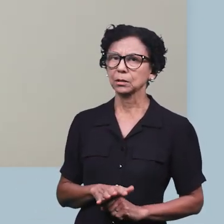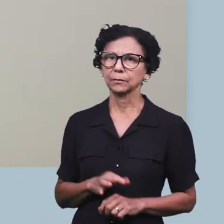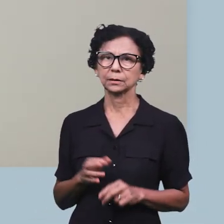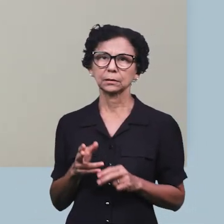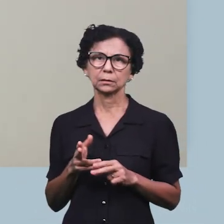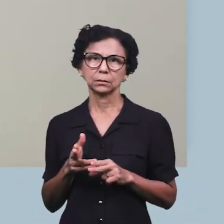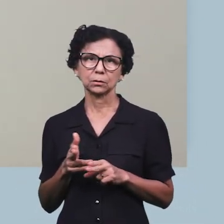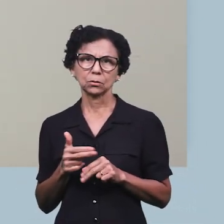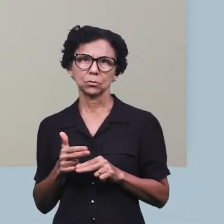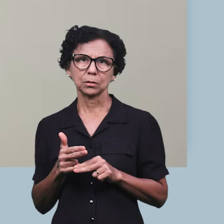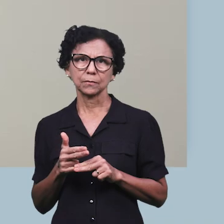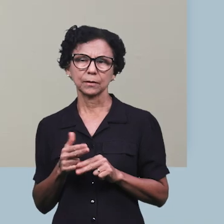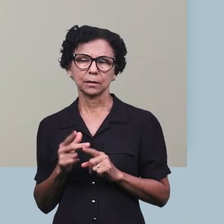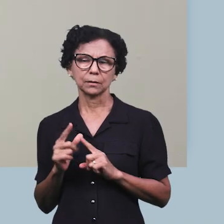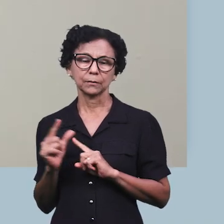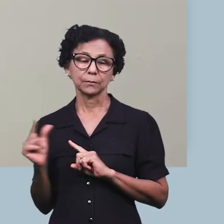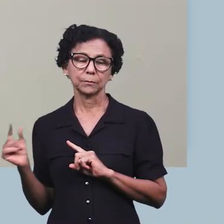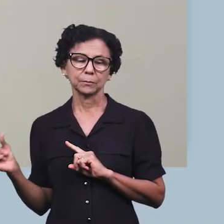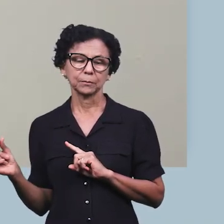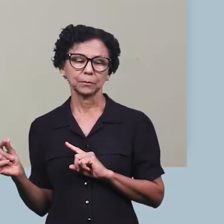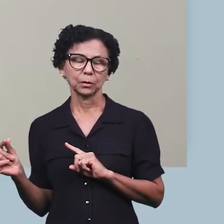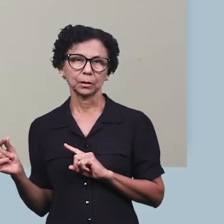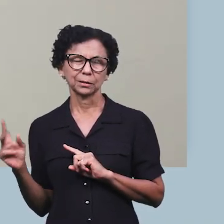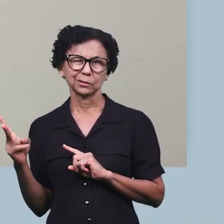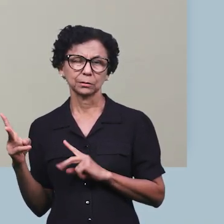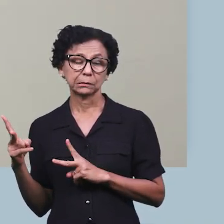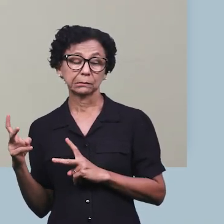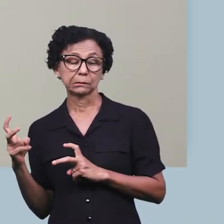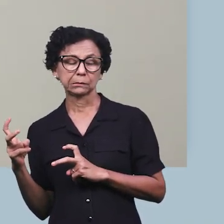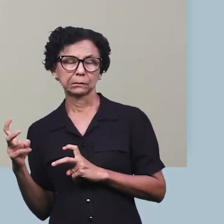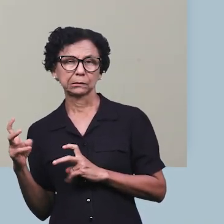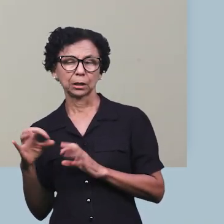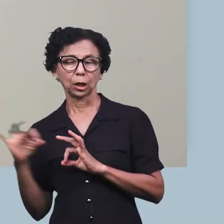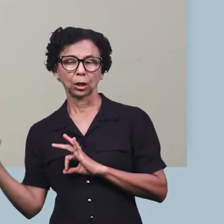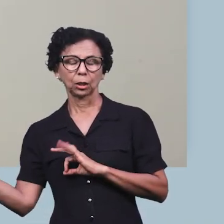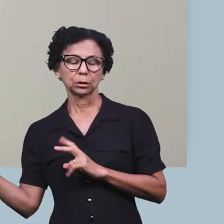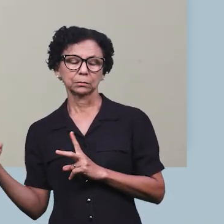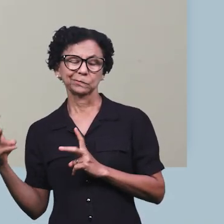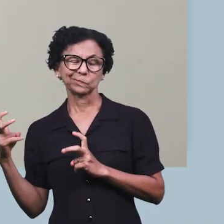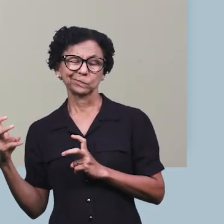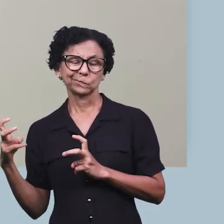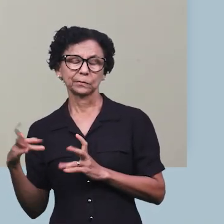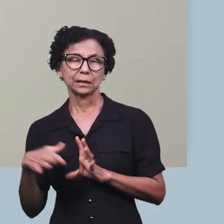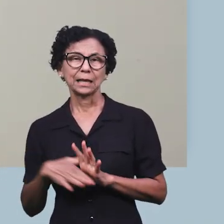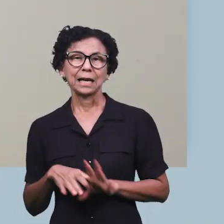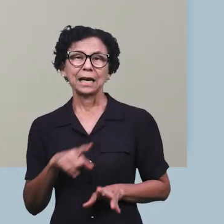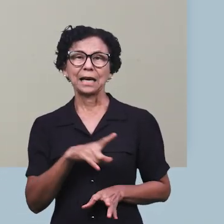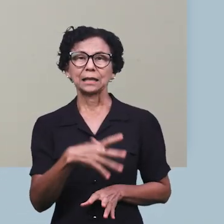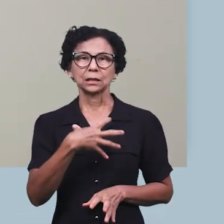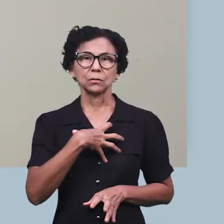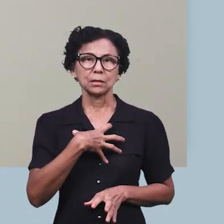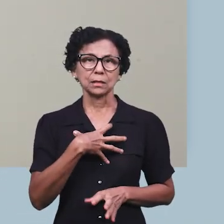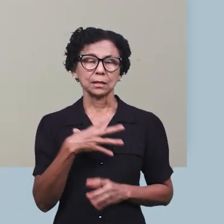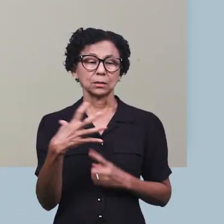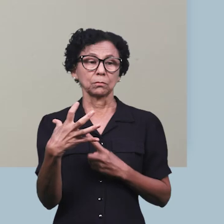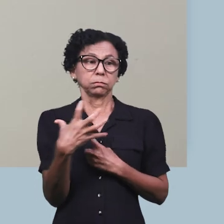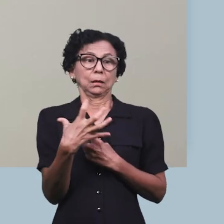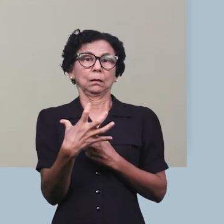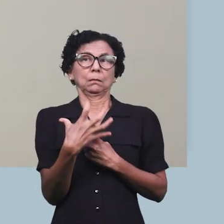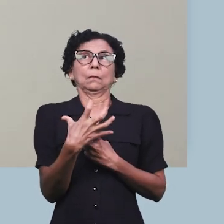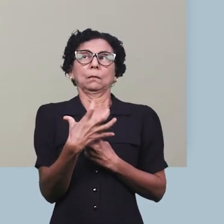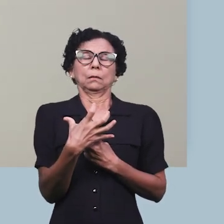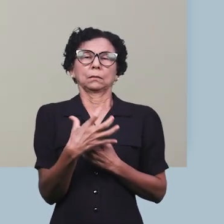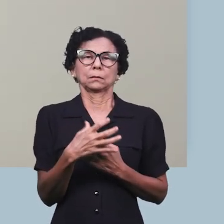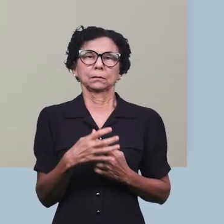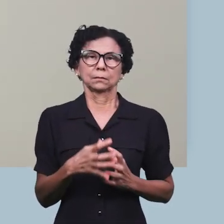perto, mas ainda está sob a sua supervisão, parece assim que ela está vendo que aquela pressão não está sobre ela, ela vai